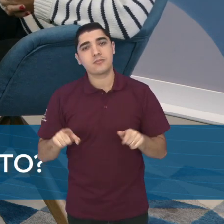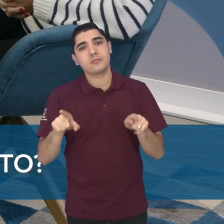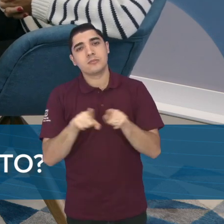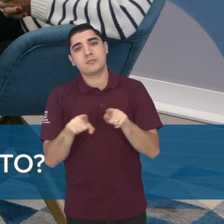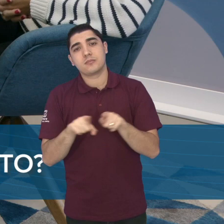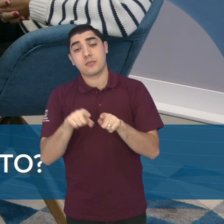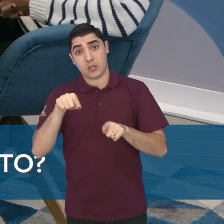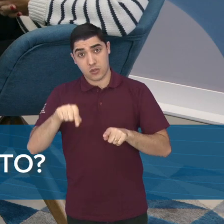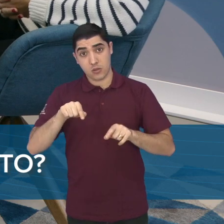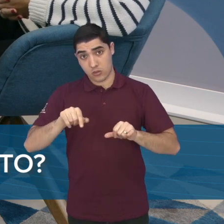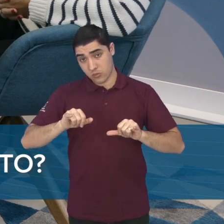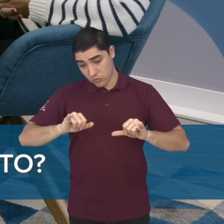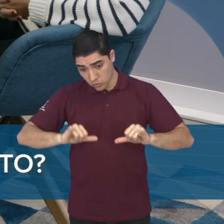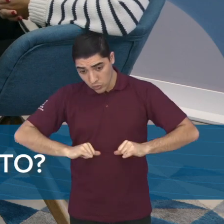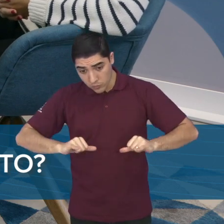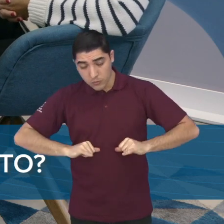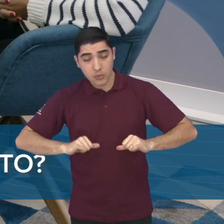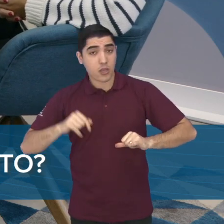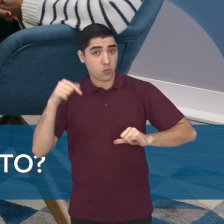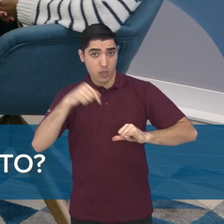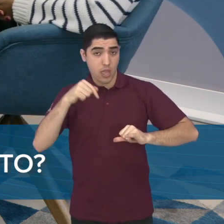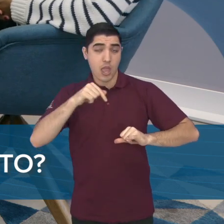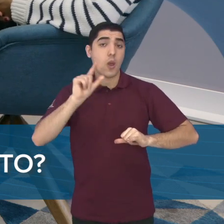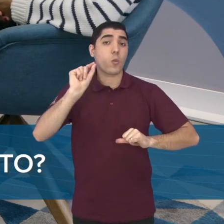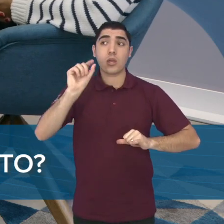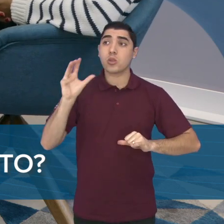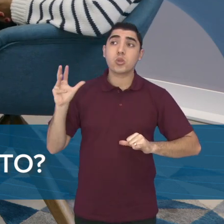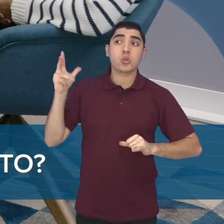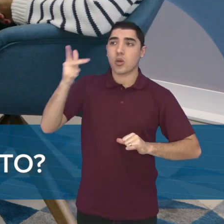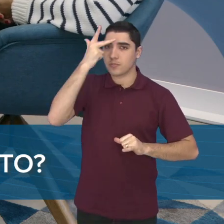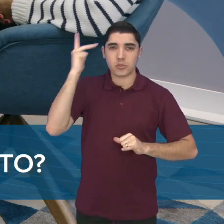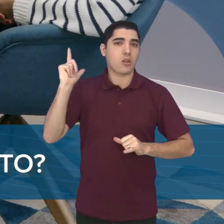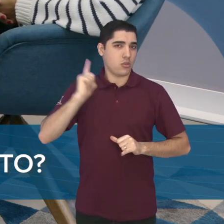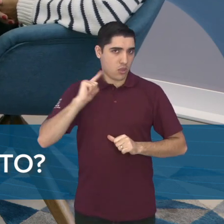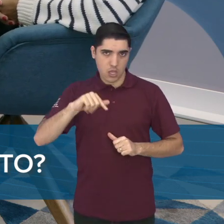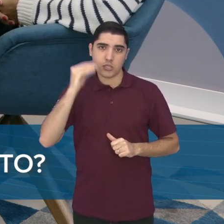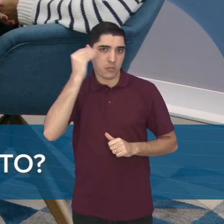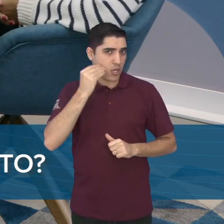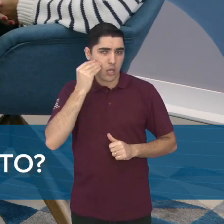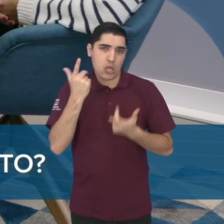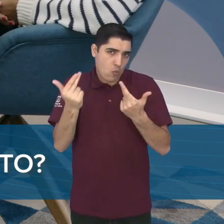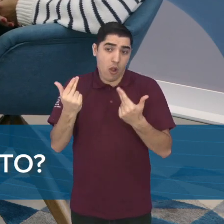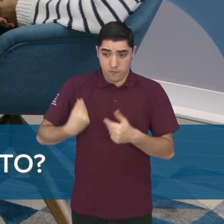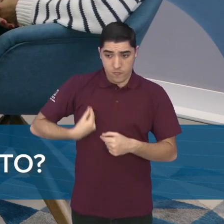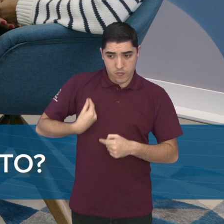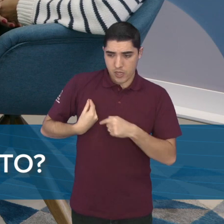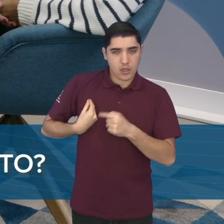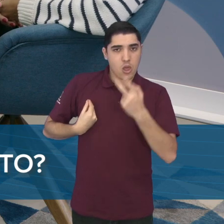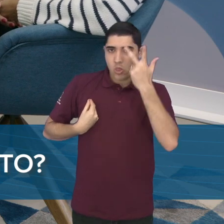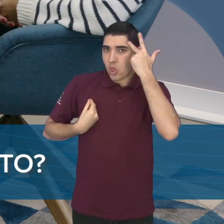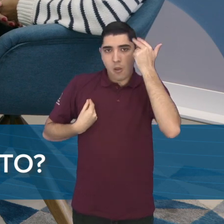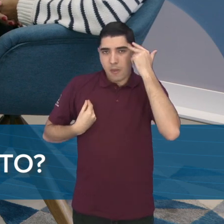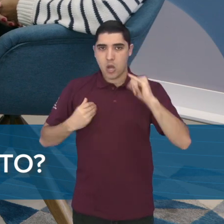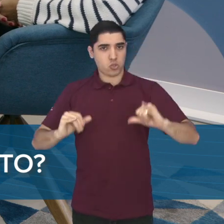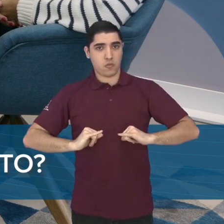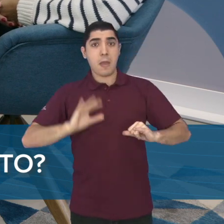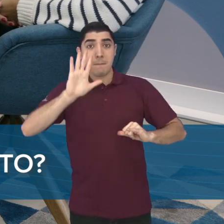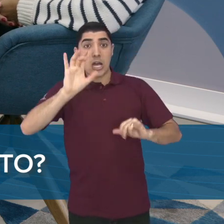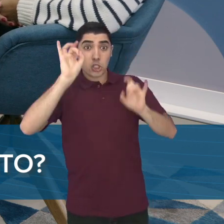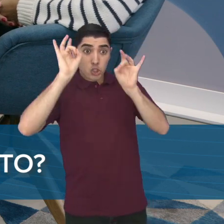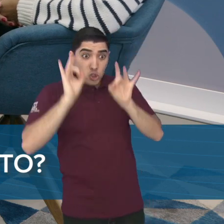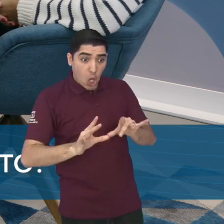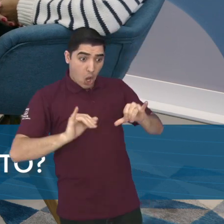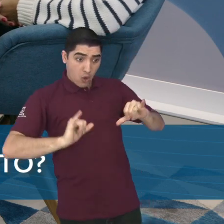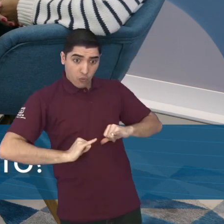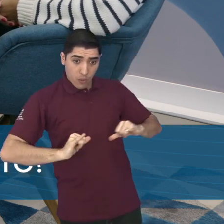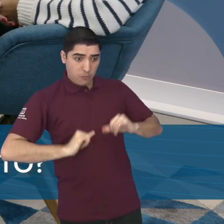sofrimento ele é uma experiência que todos têm, podemos dizer assim, como a gente falou, não há vida sem sofrimento, mas ele não é o caminho, né?